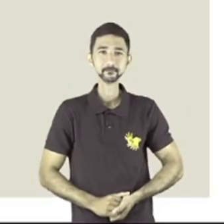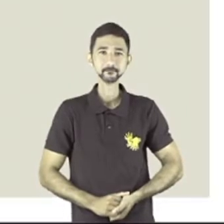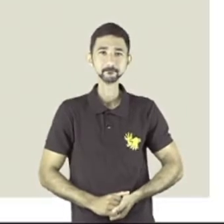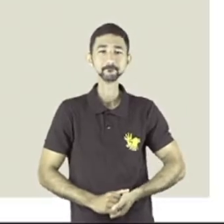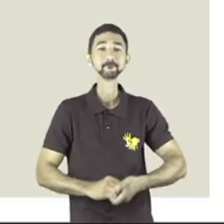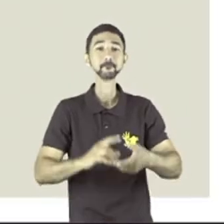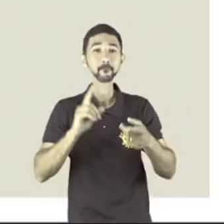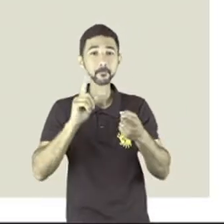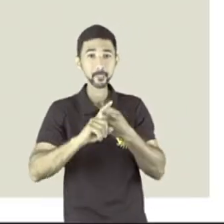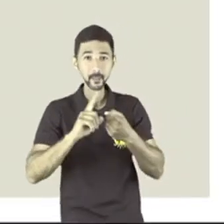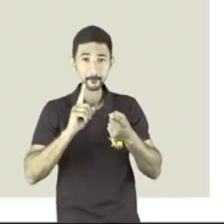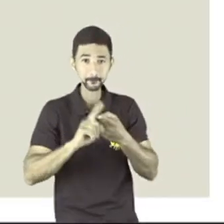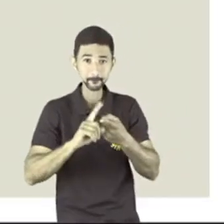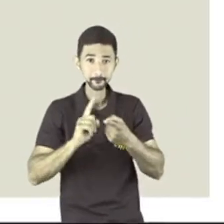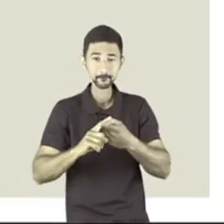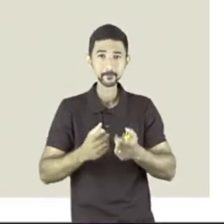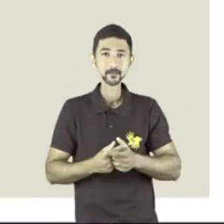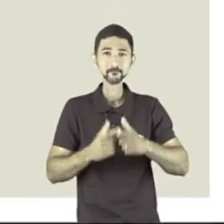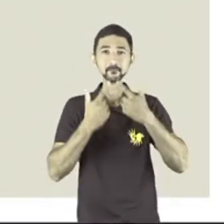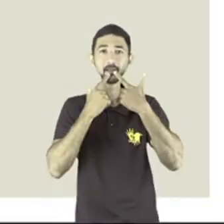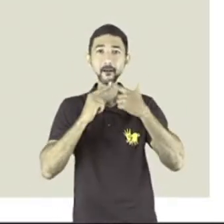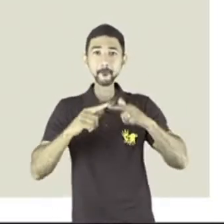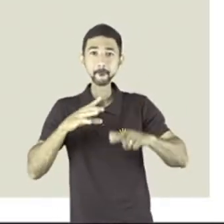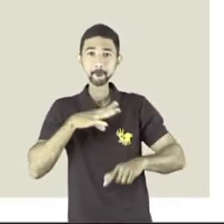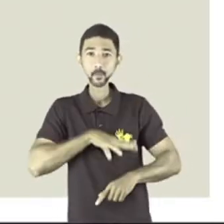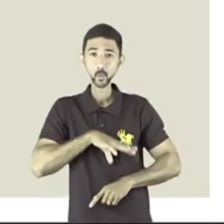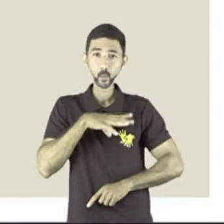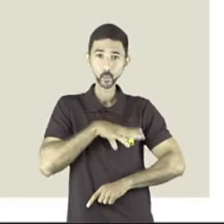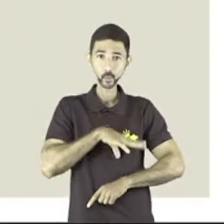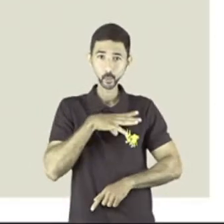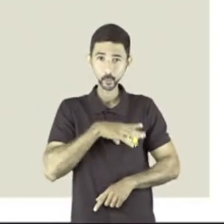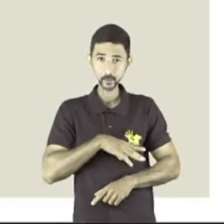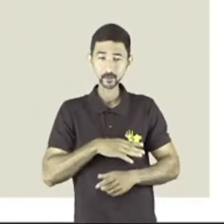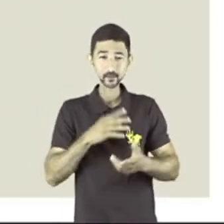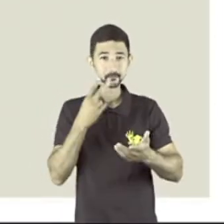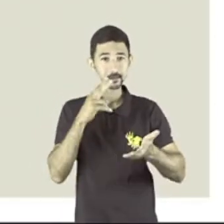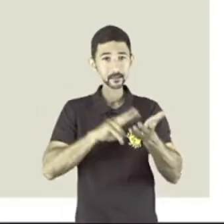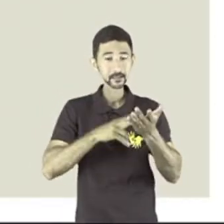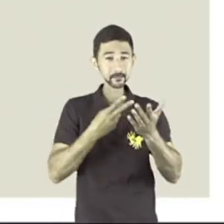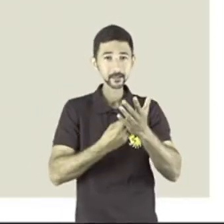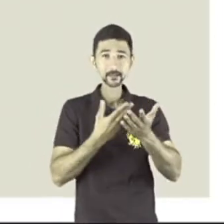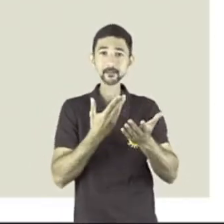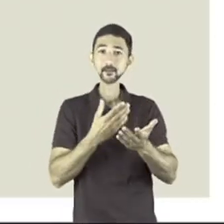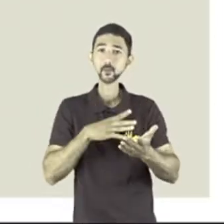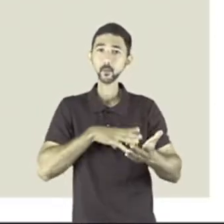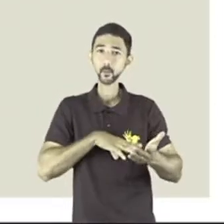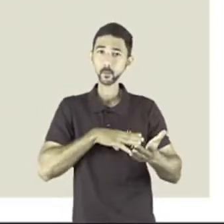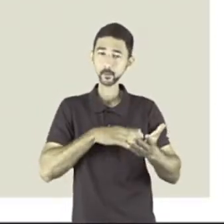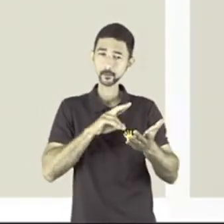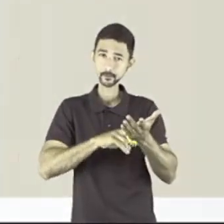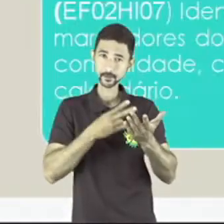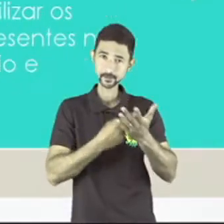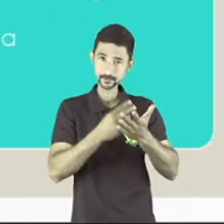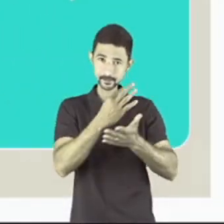Vamos também ter língua portuguesa. Vamos estudar um pouquinho sobre interpretação de texto.